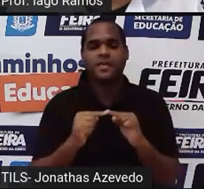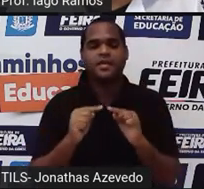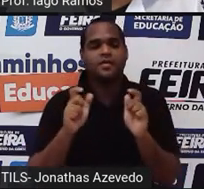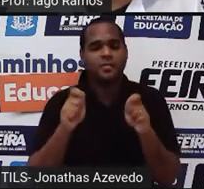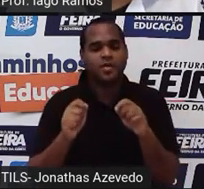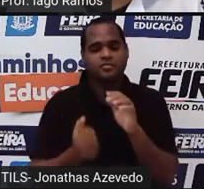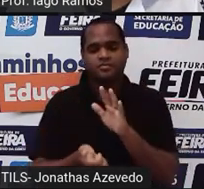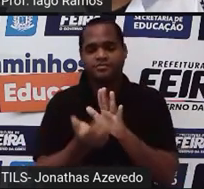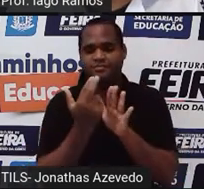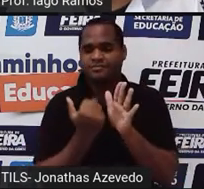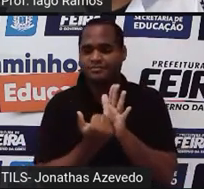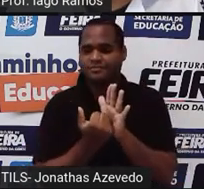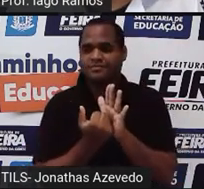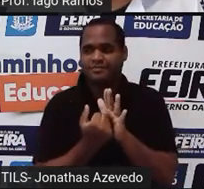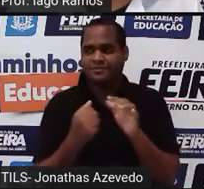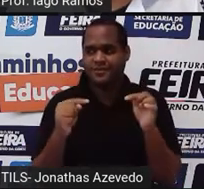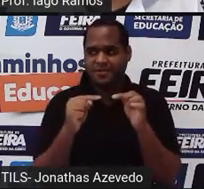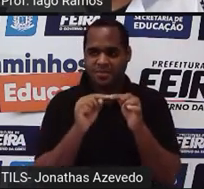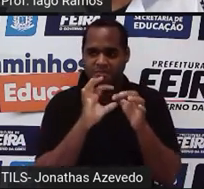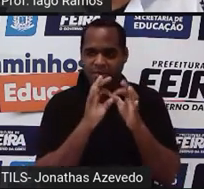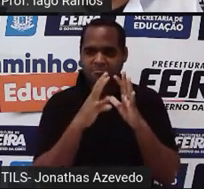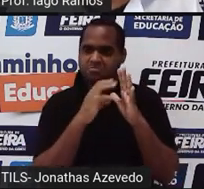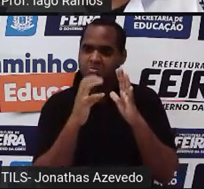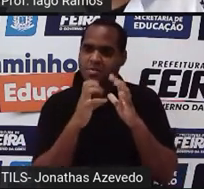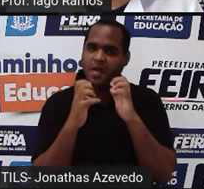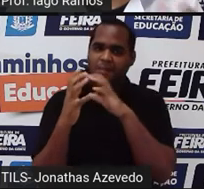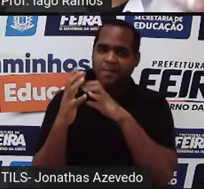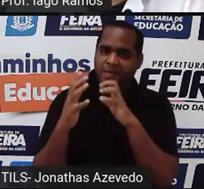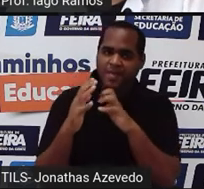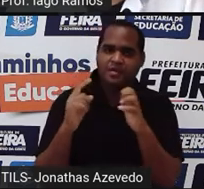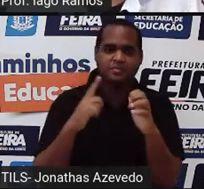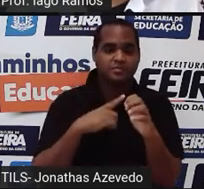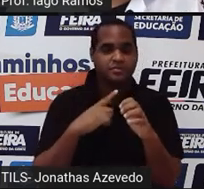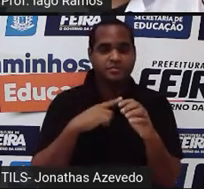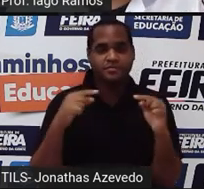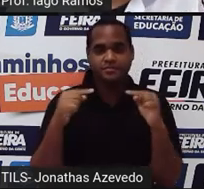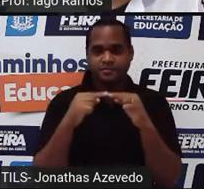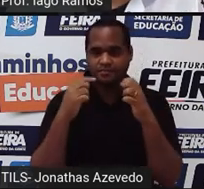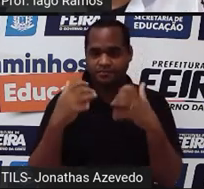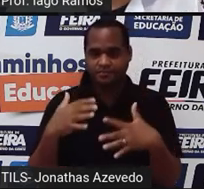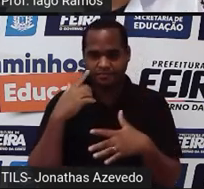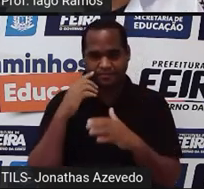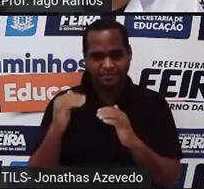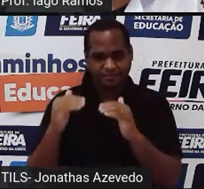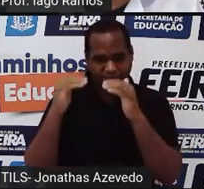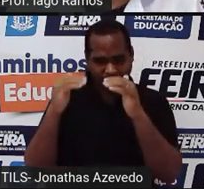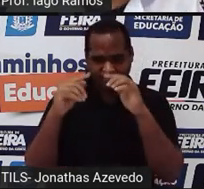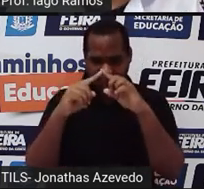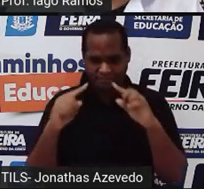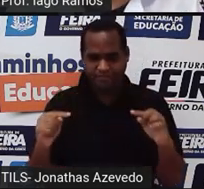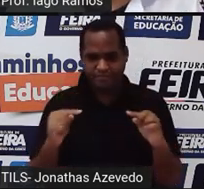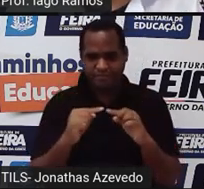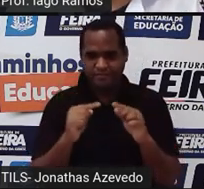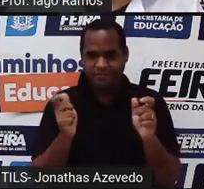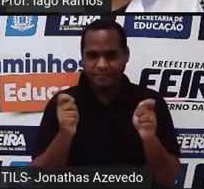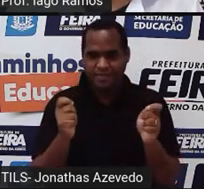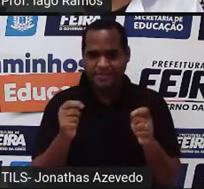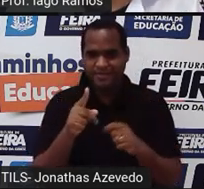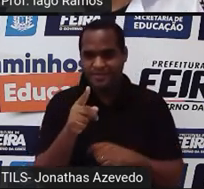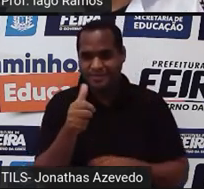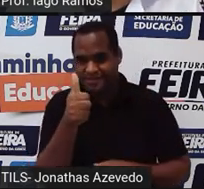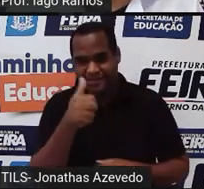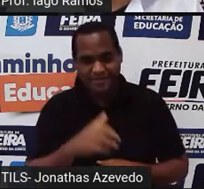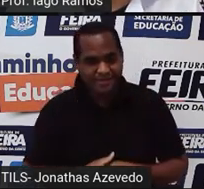imagem, né? É o reflexo daquele triângulo que está mais acima. Olha só, está aí.